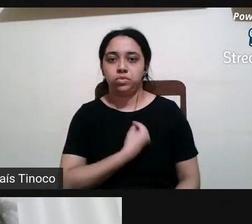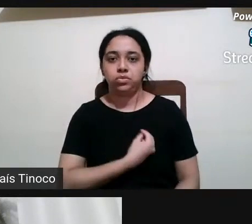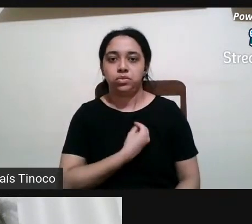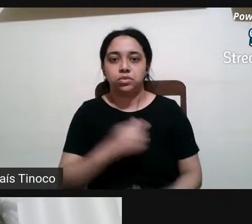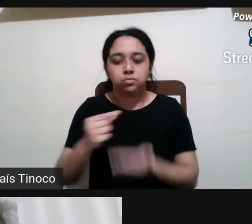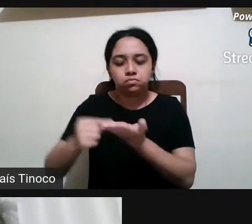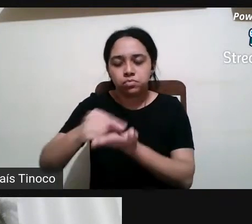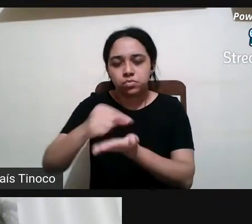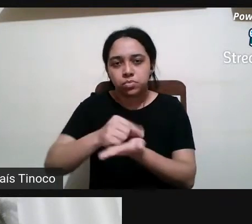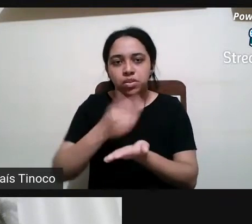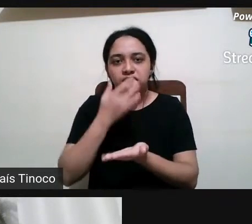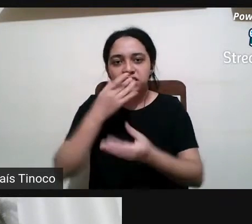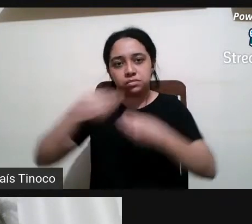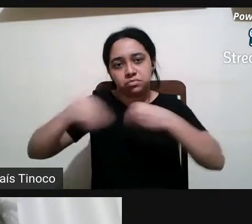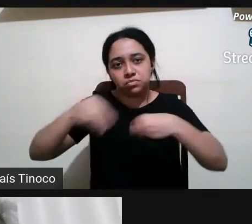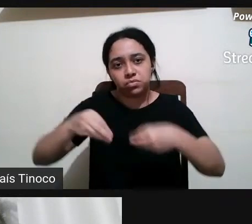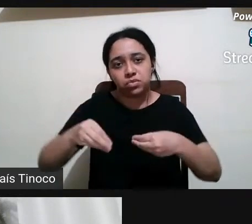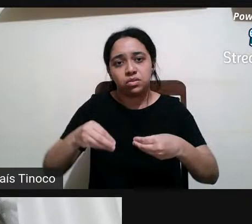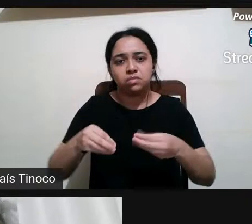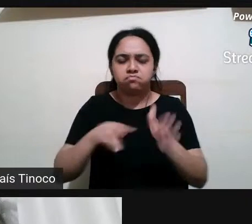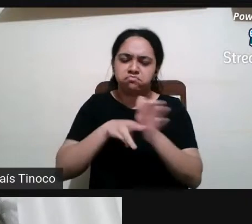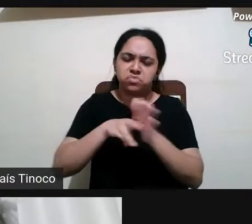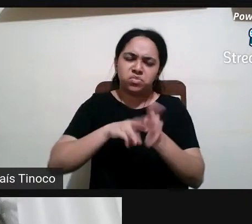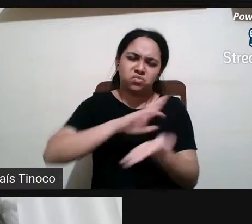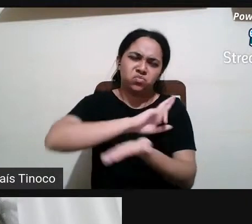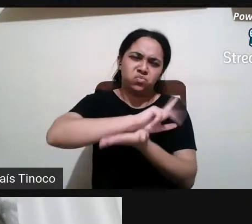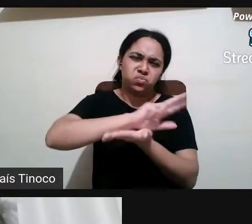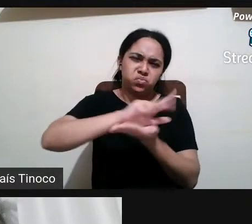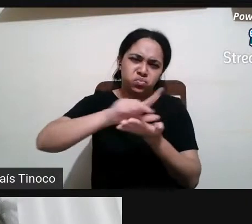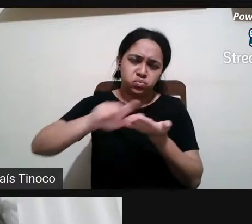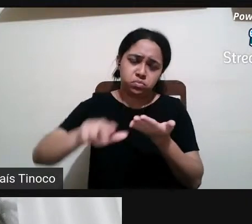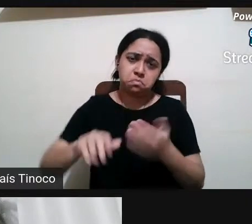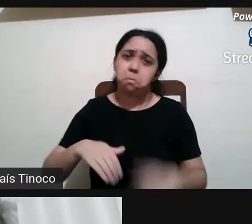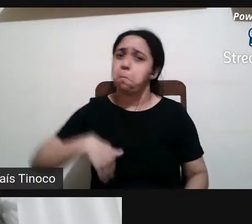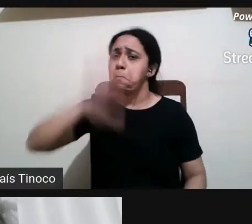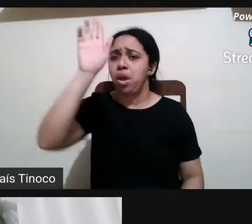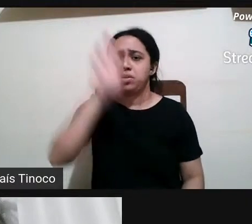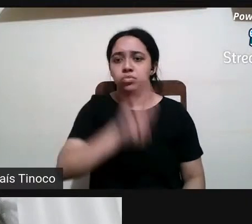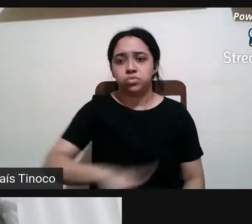de metodologias, mas as mais utilizadas é a digestão, né,